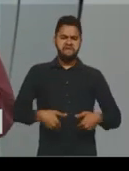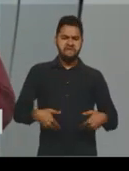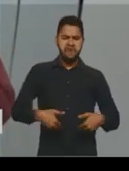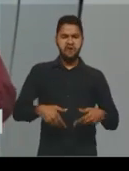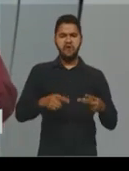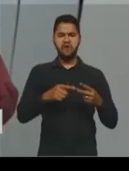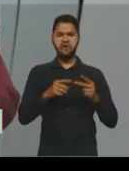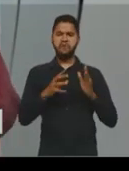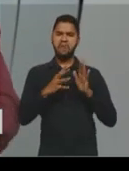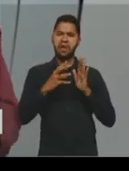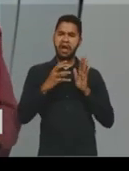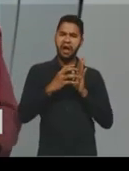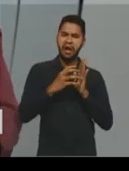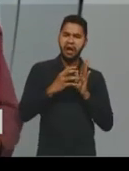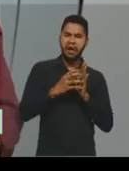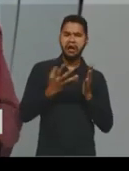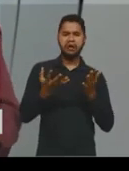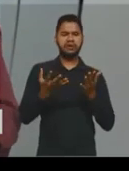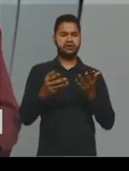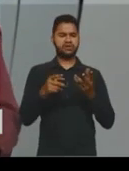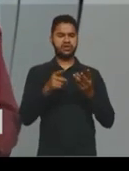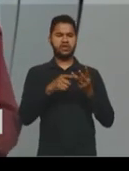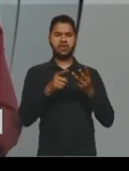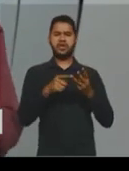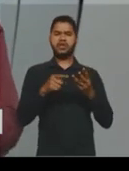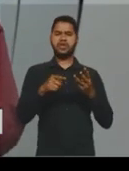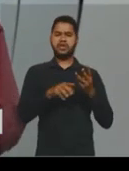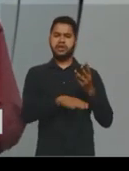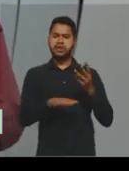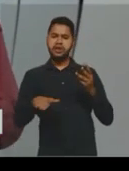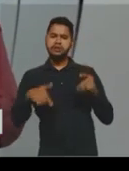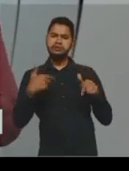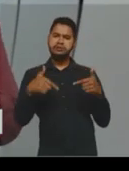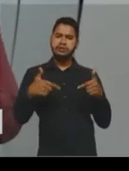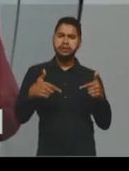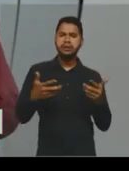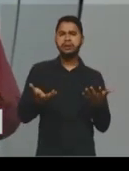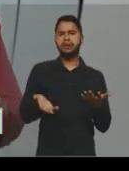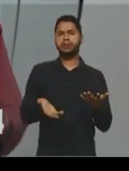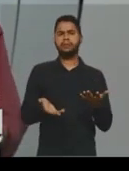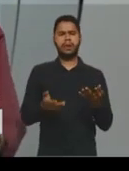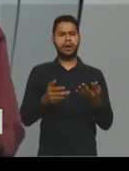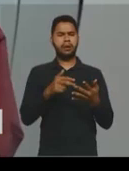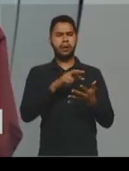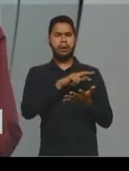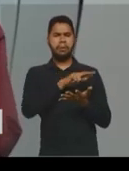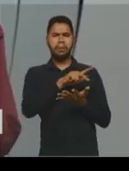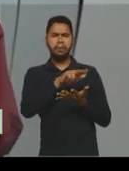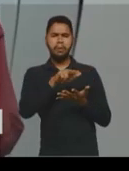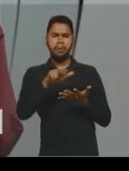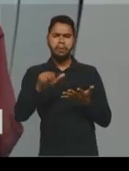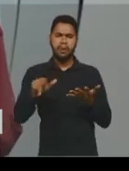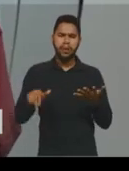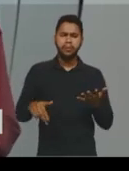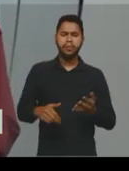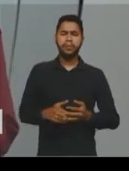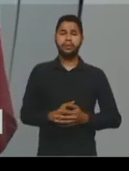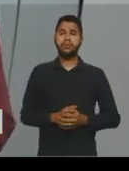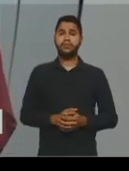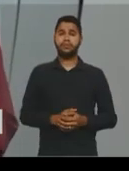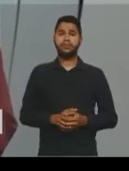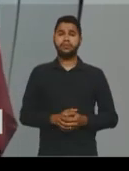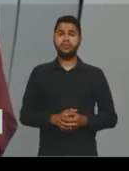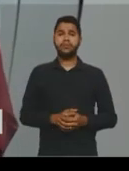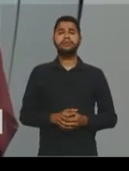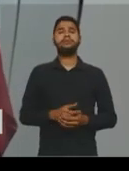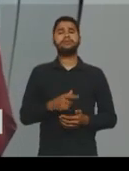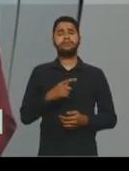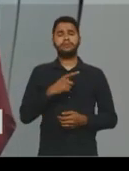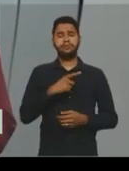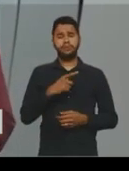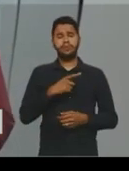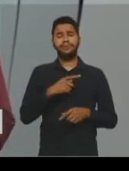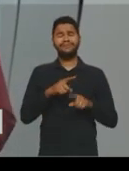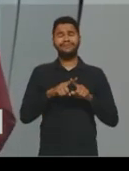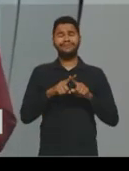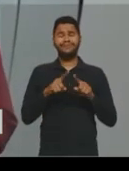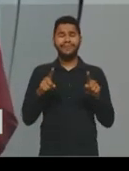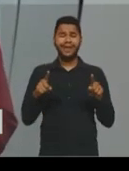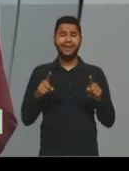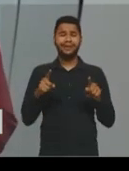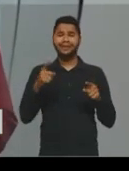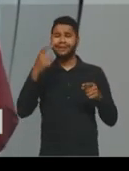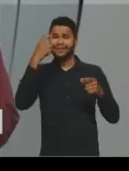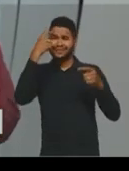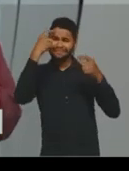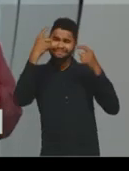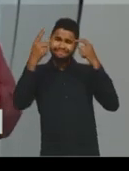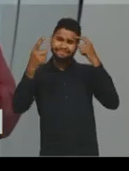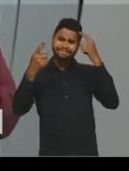é exploração do trabalho infantil, do chocolate, né, que é aquelas coisas todas. Então, tem isso, mas eu acho que são